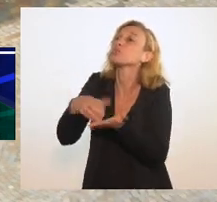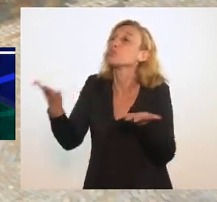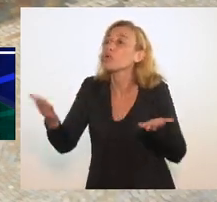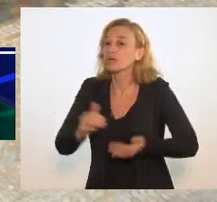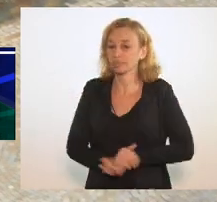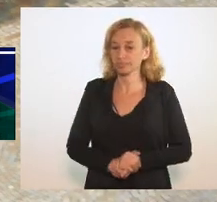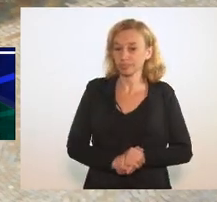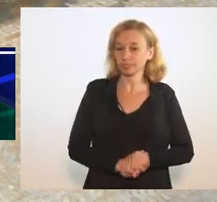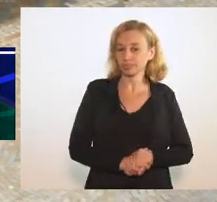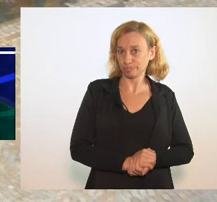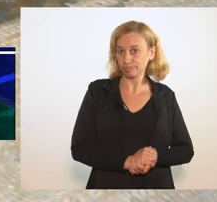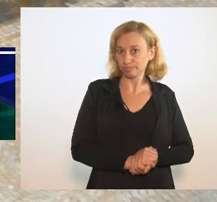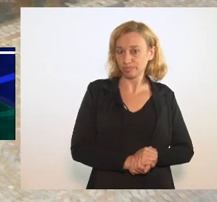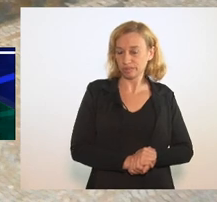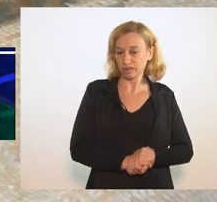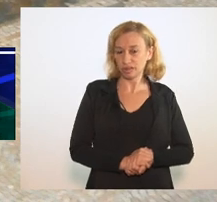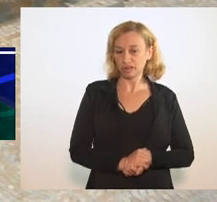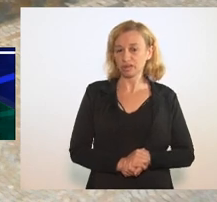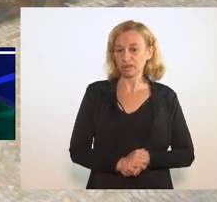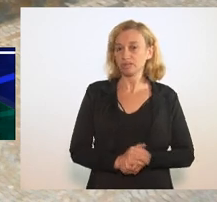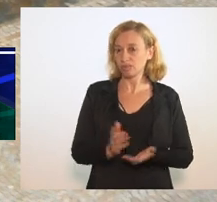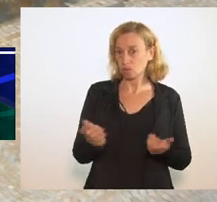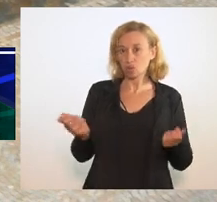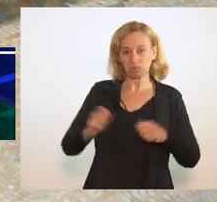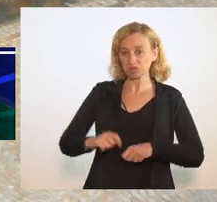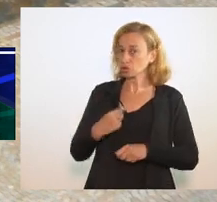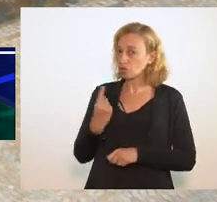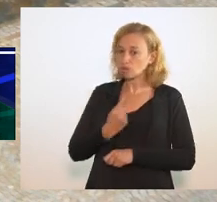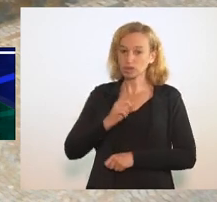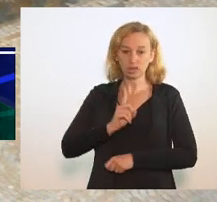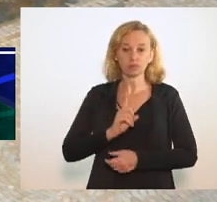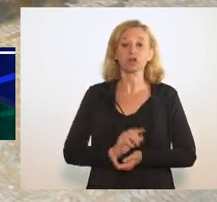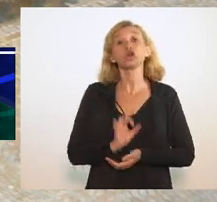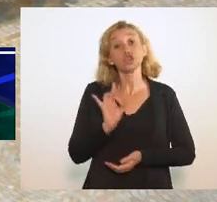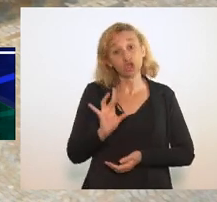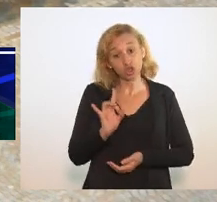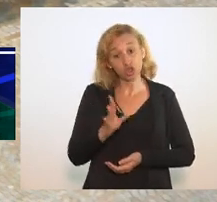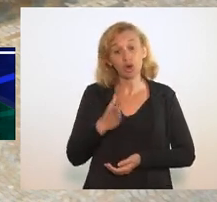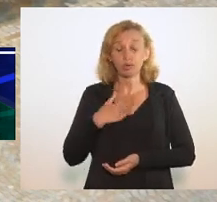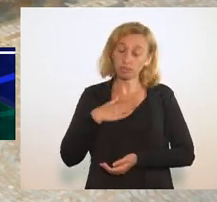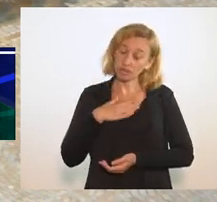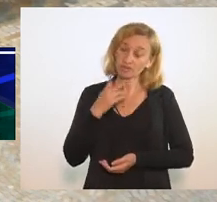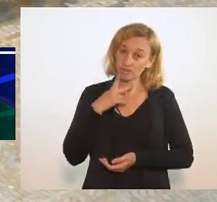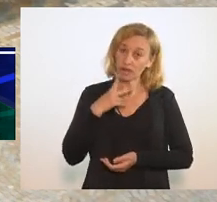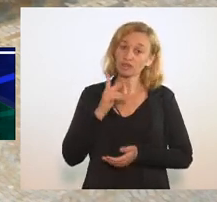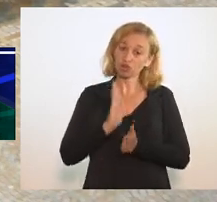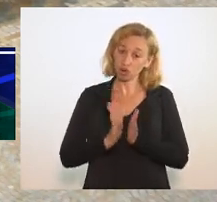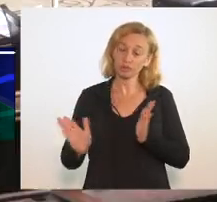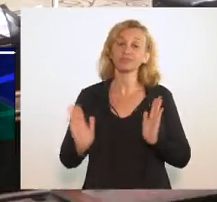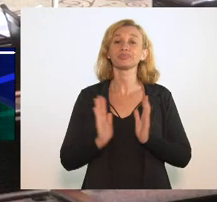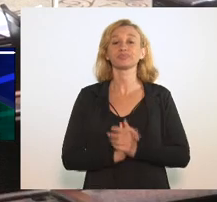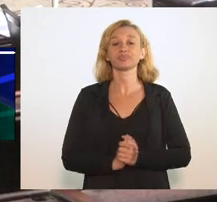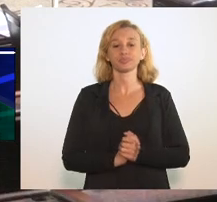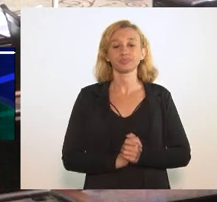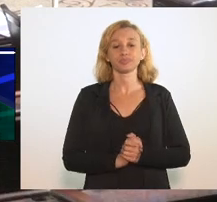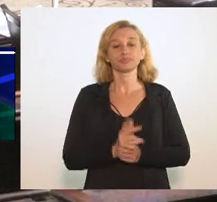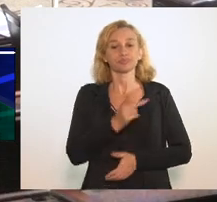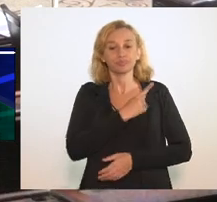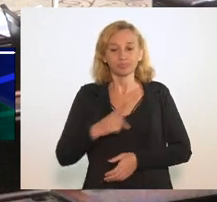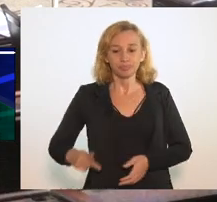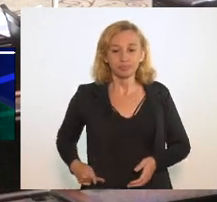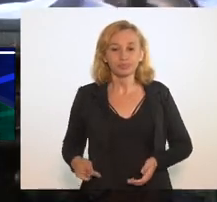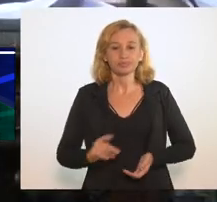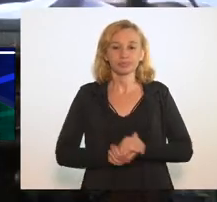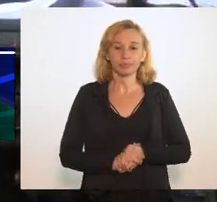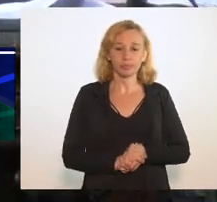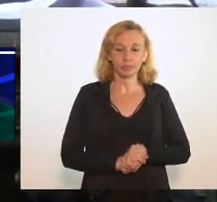será. Não é essa a nossa competência, só essa a minha questão de ordem. Presidente...